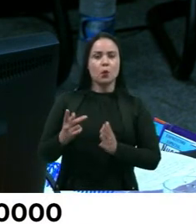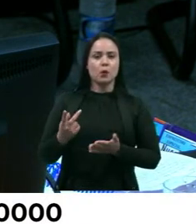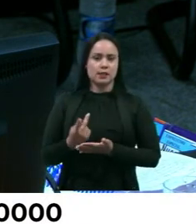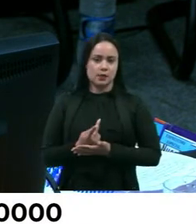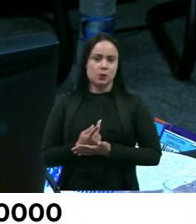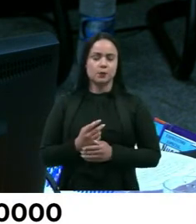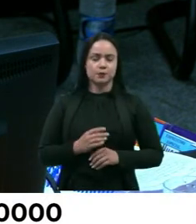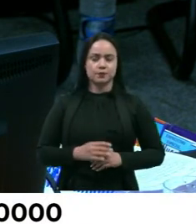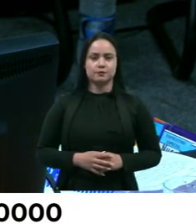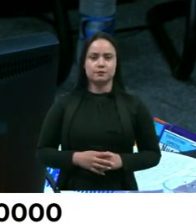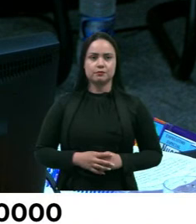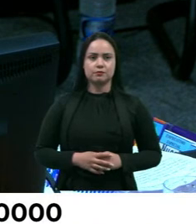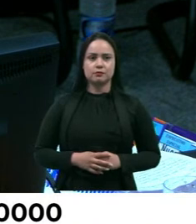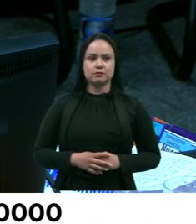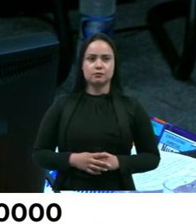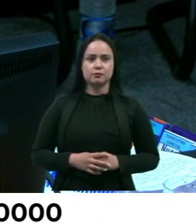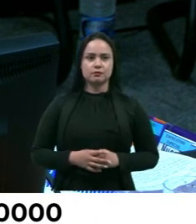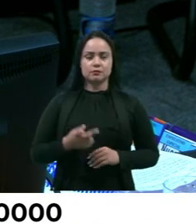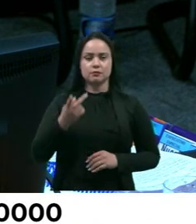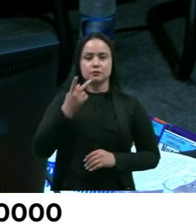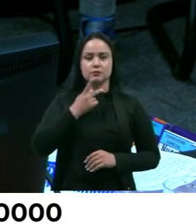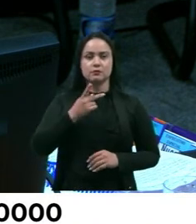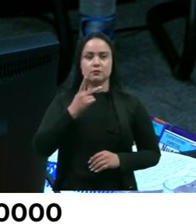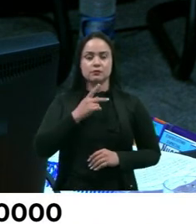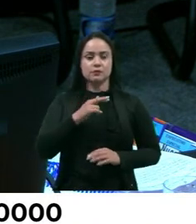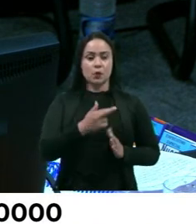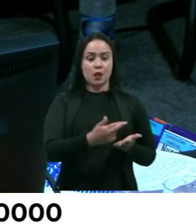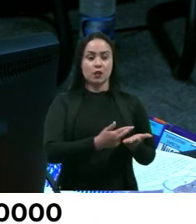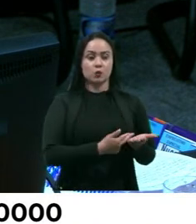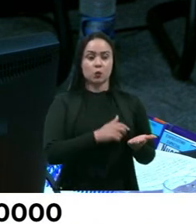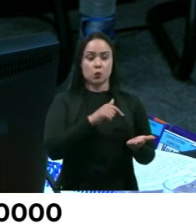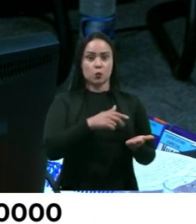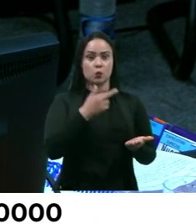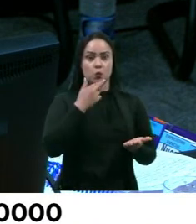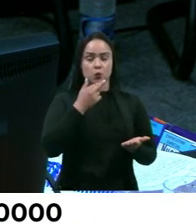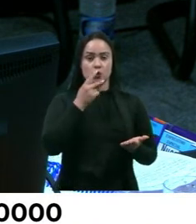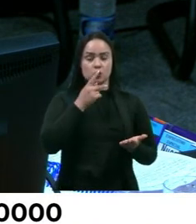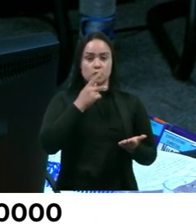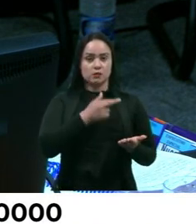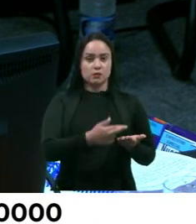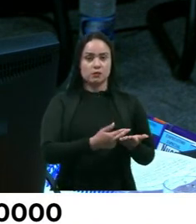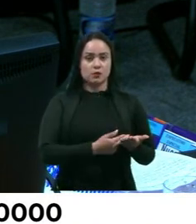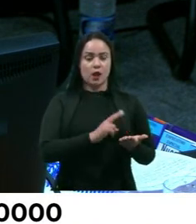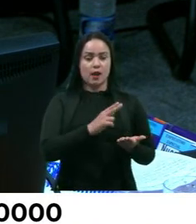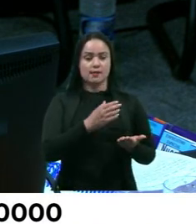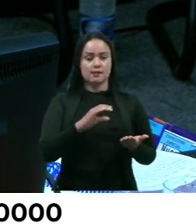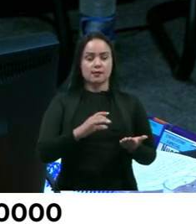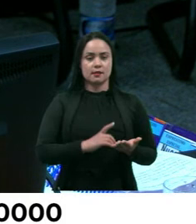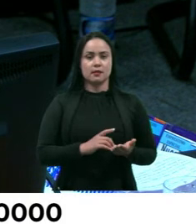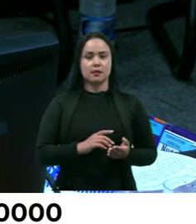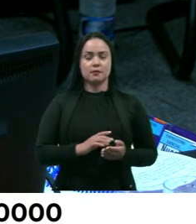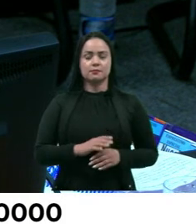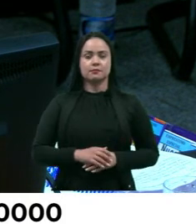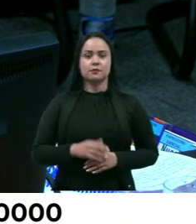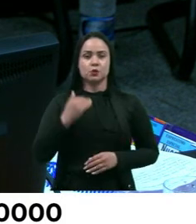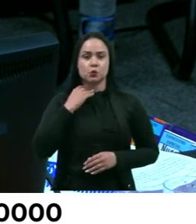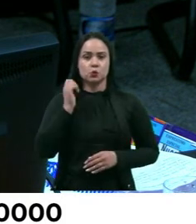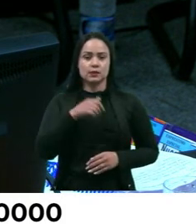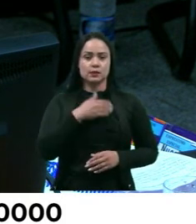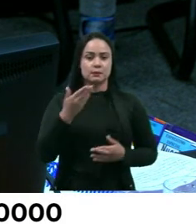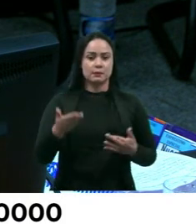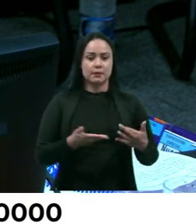aconteceu aqui. Disse o eminente relator no habeas corpus: o magistrado de primeira